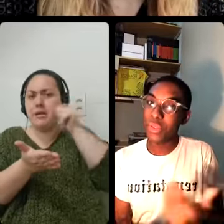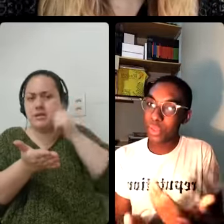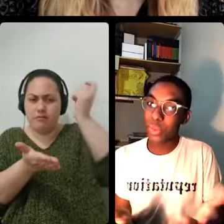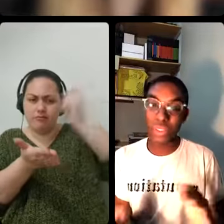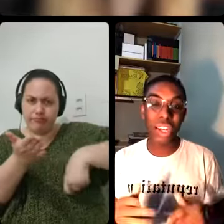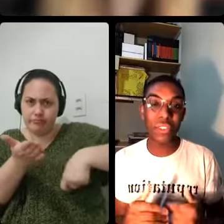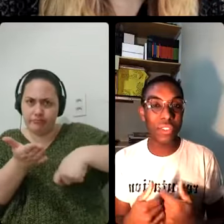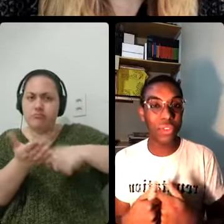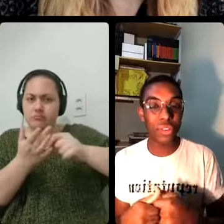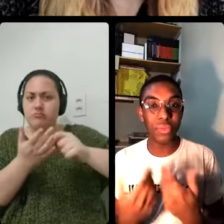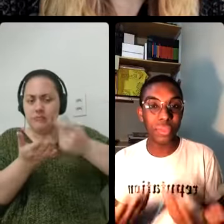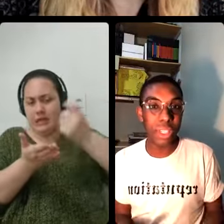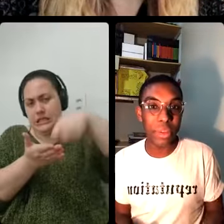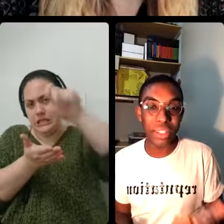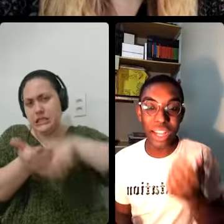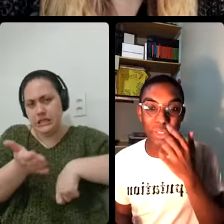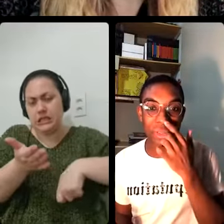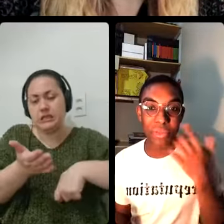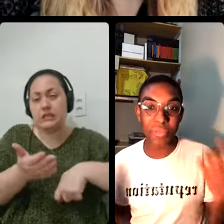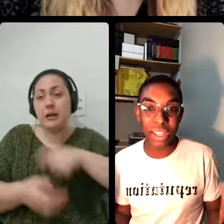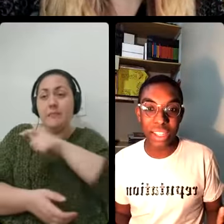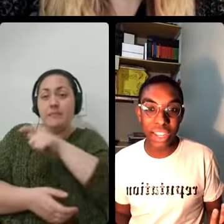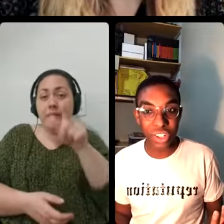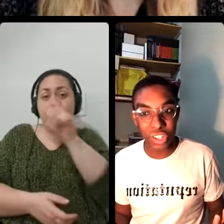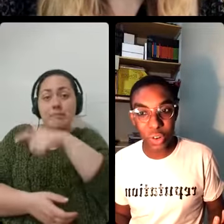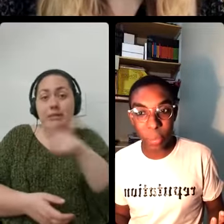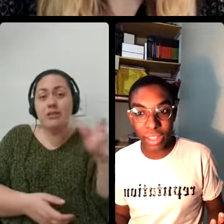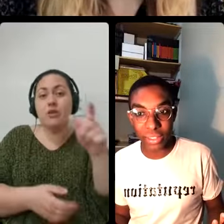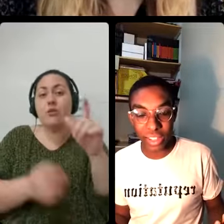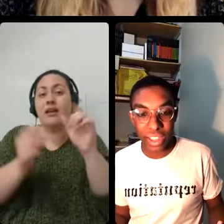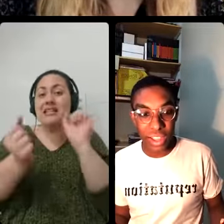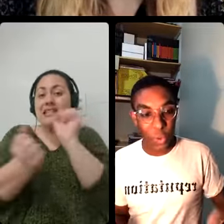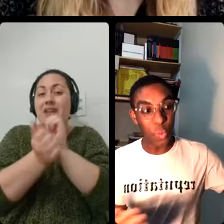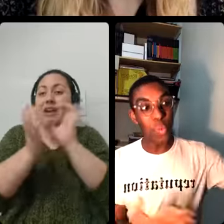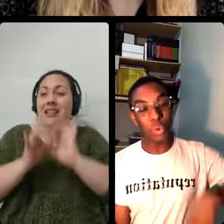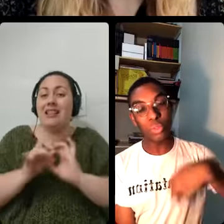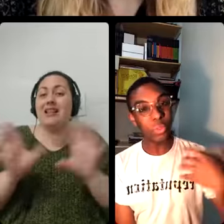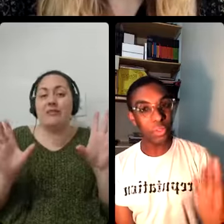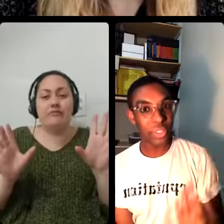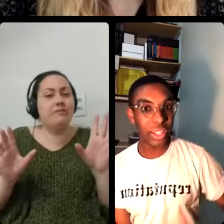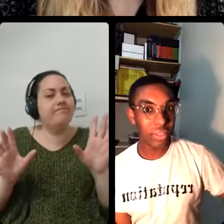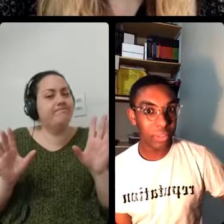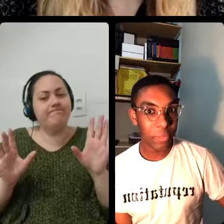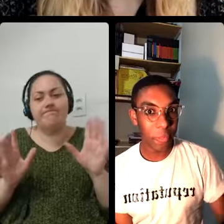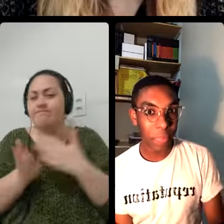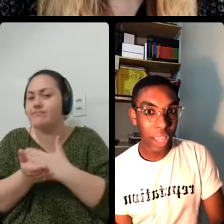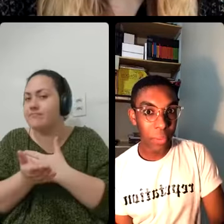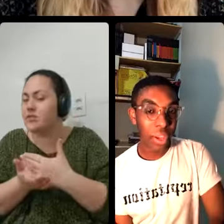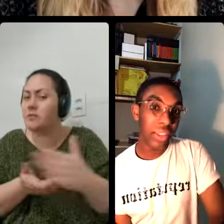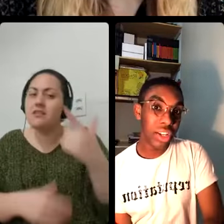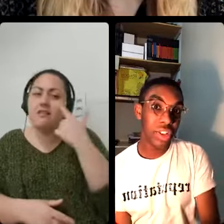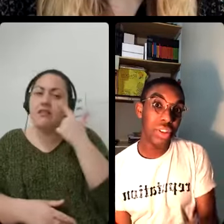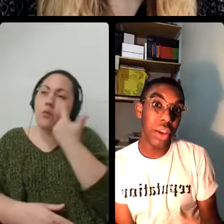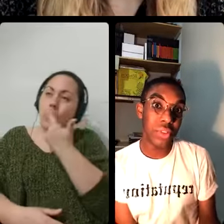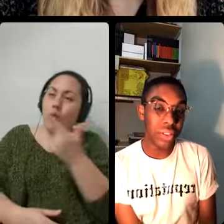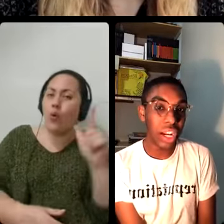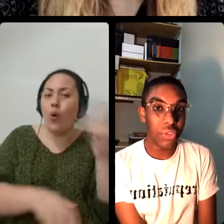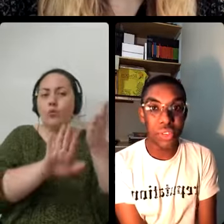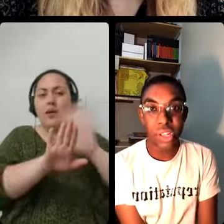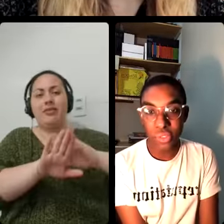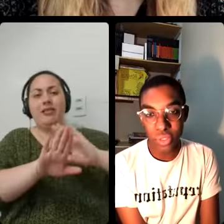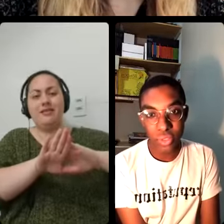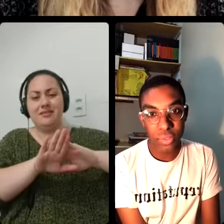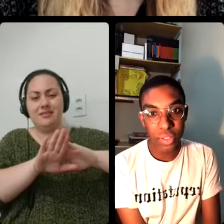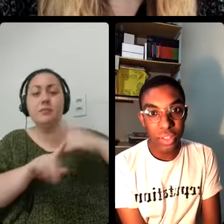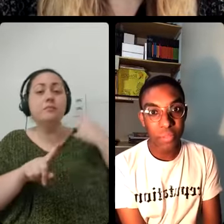aí os escravos foram libertados. Mas aí a gente começa um outro processo, né? Porque daí a gente tem os